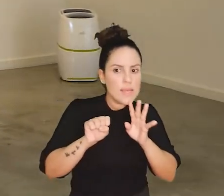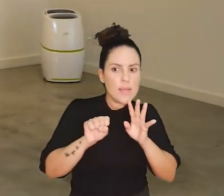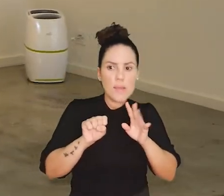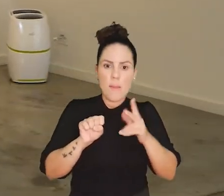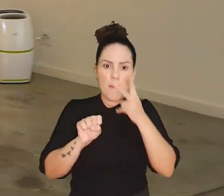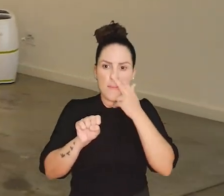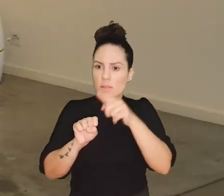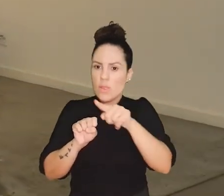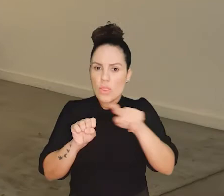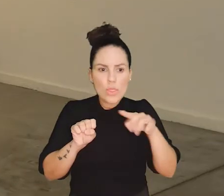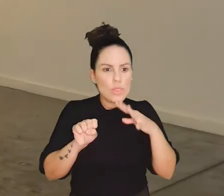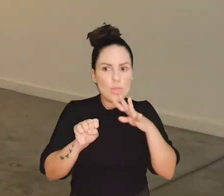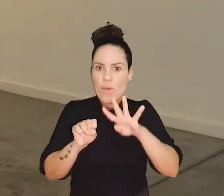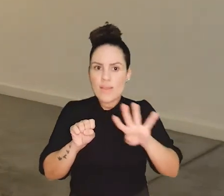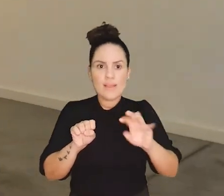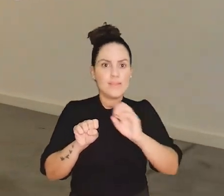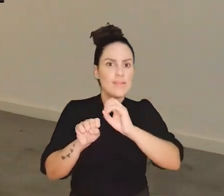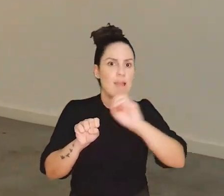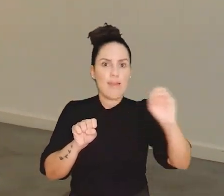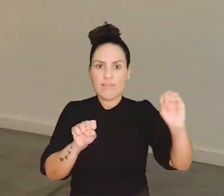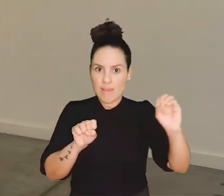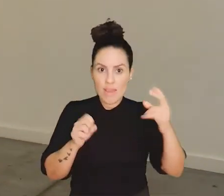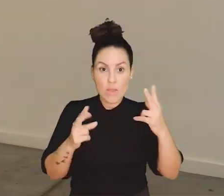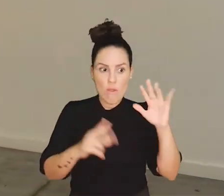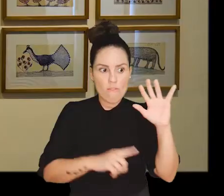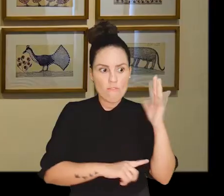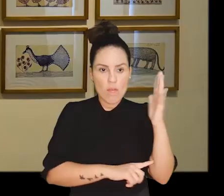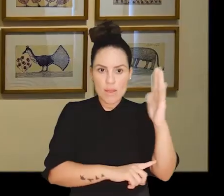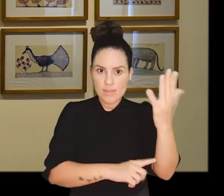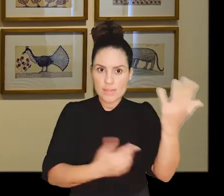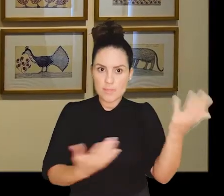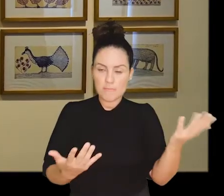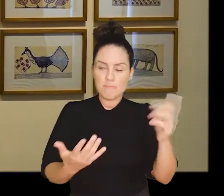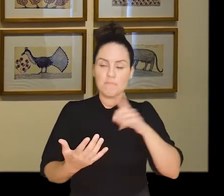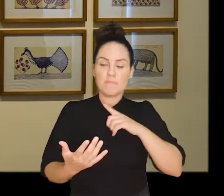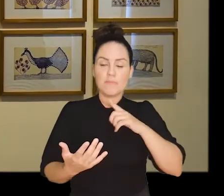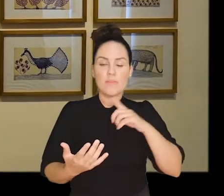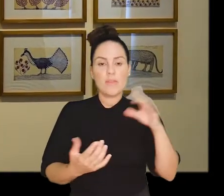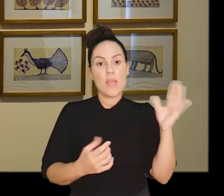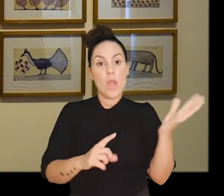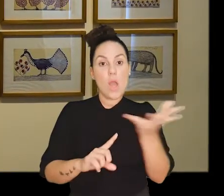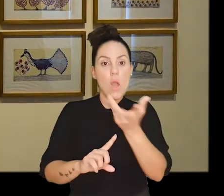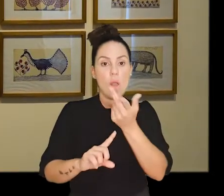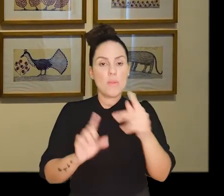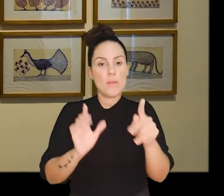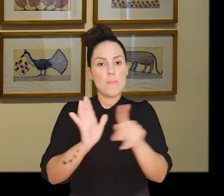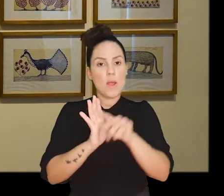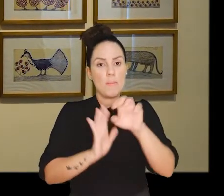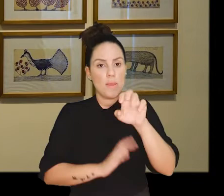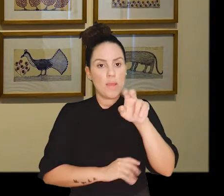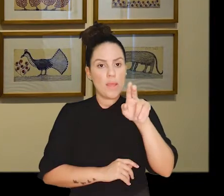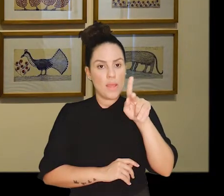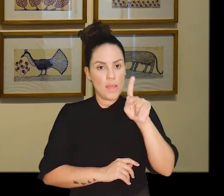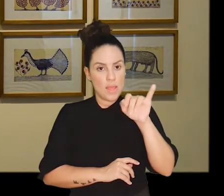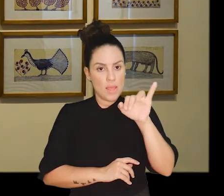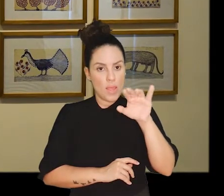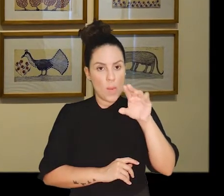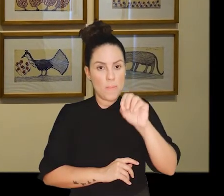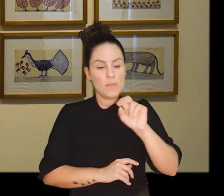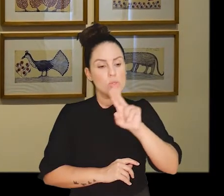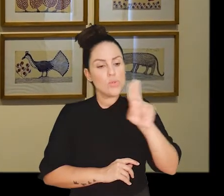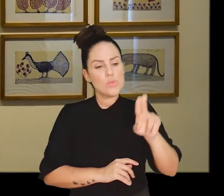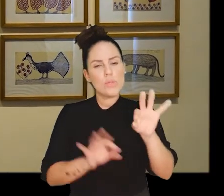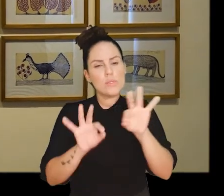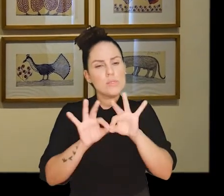e uma flora de um país ou de um mundo desconhecido. Essa frase me vem à mente diante desses 21 desenhos